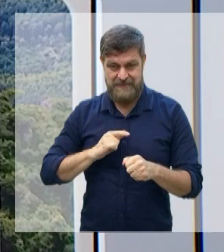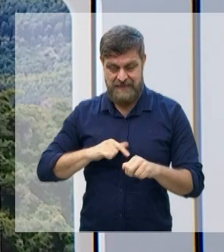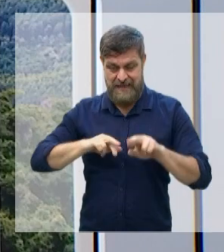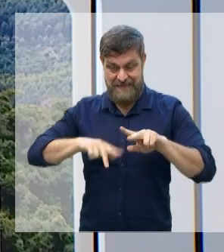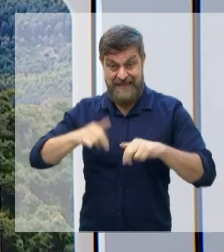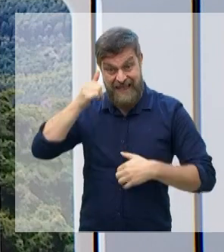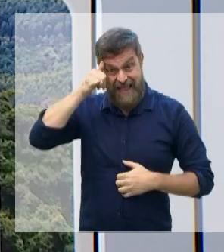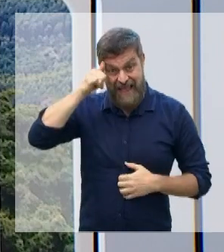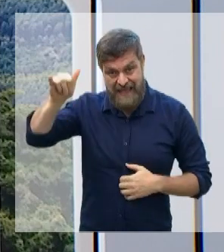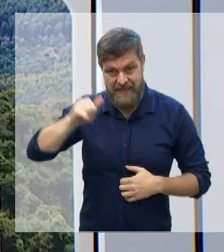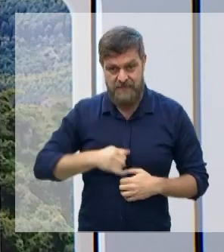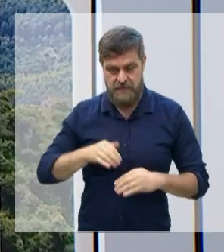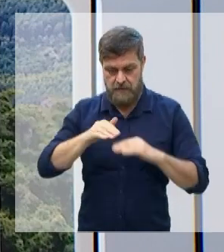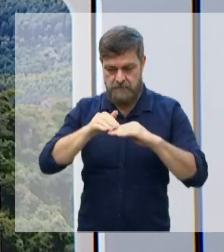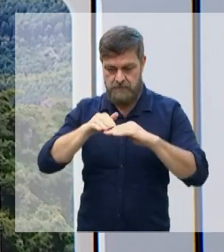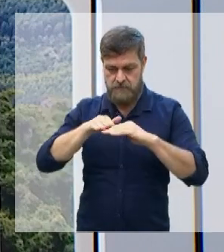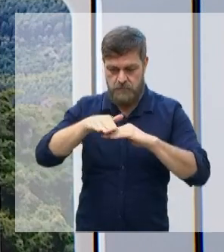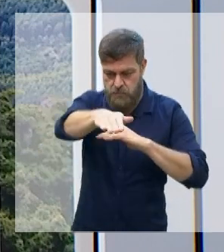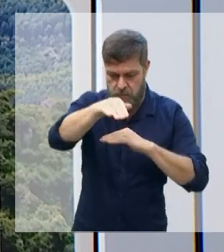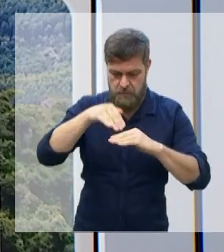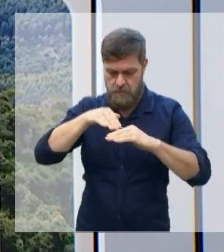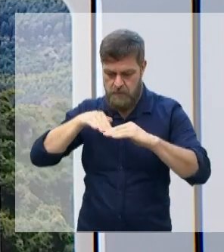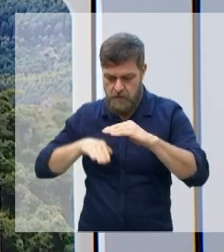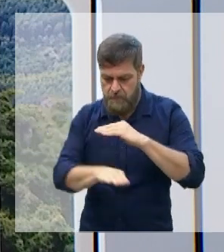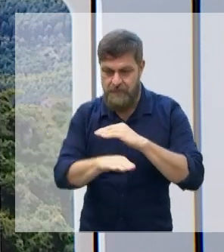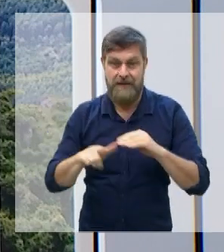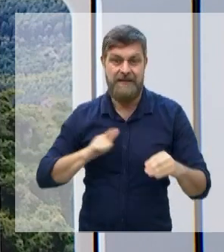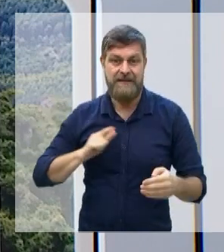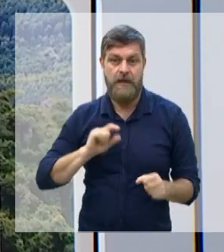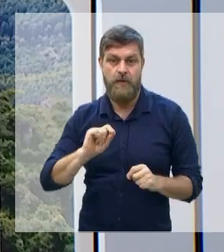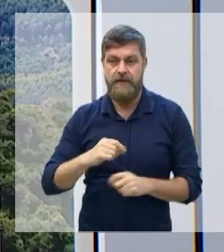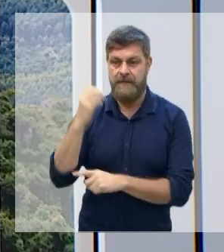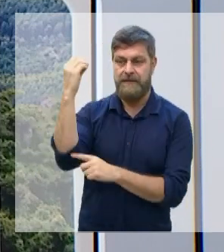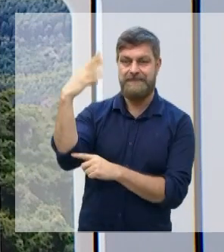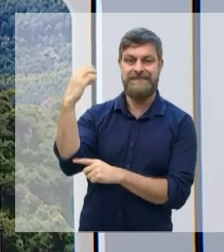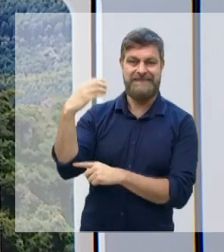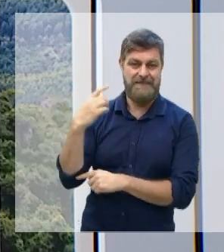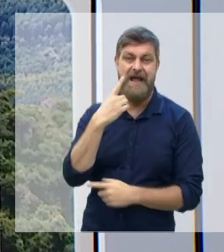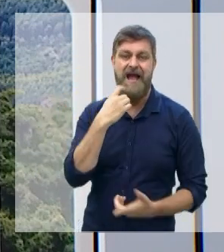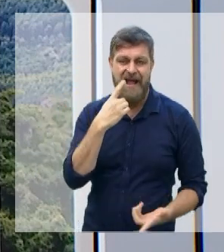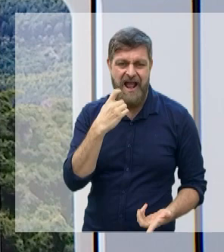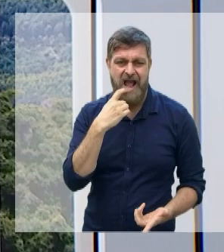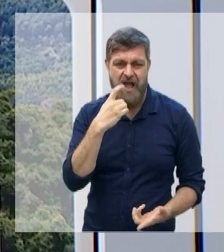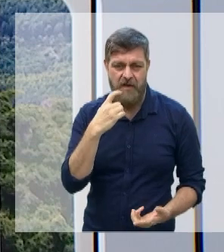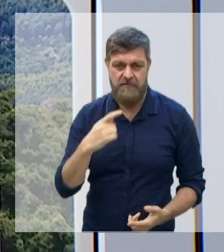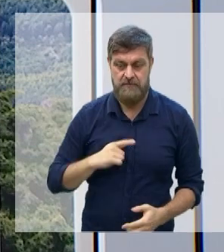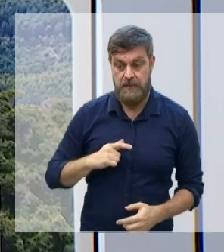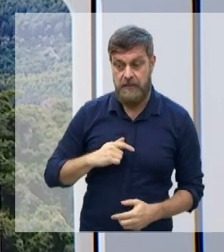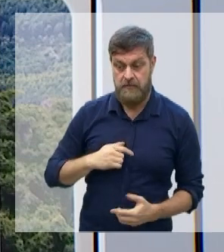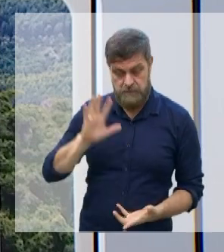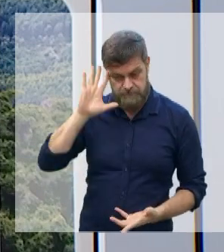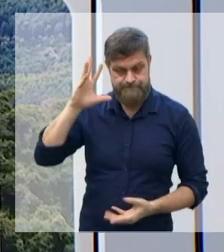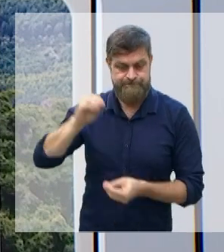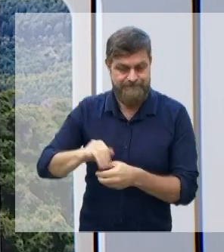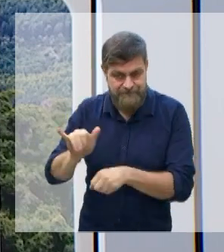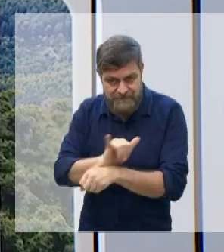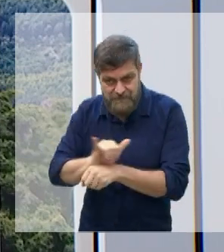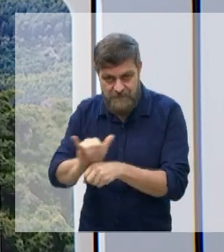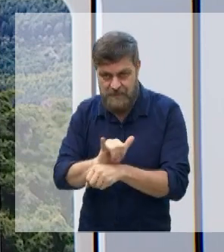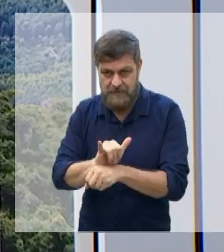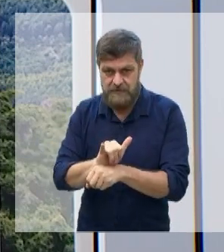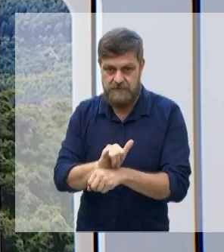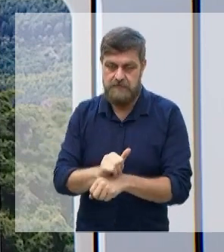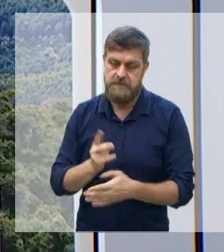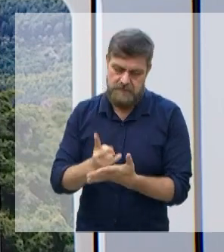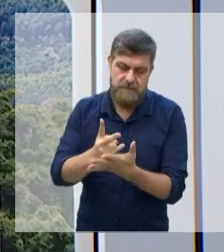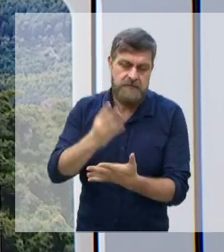evitar a transposição de transposição nível e semáforo semáforo é é uma solução para aquele entroncamentos